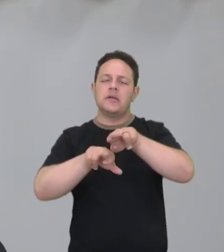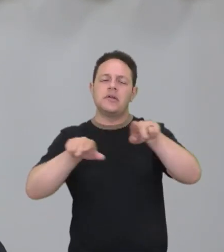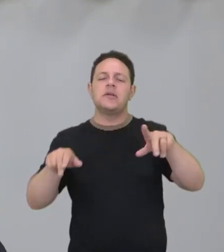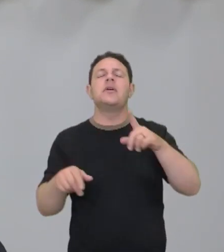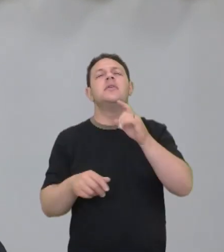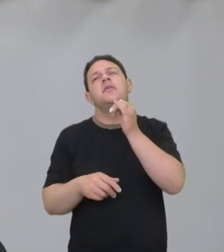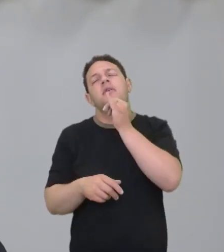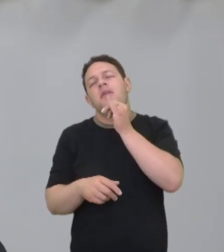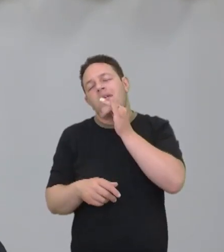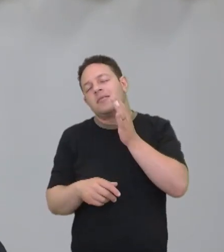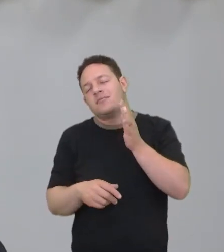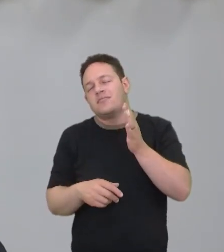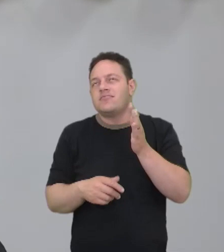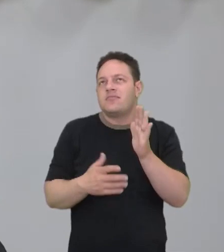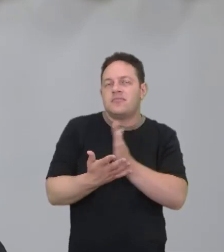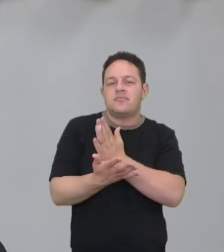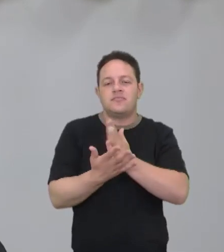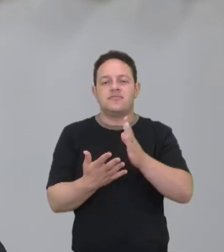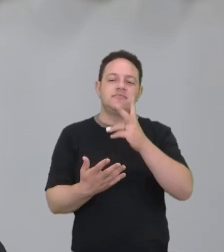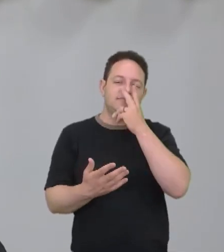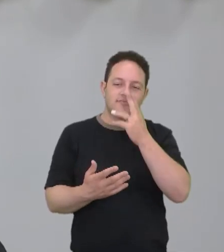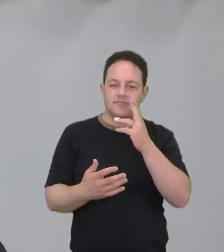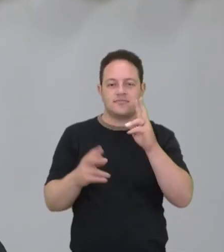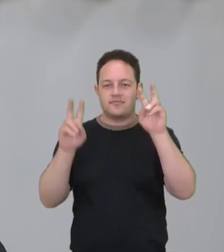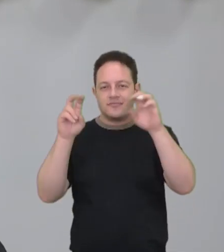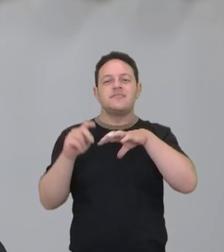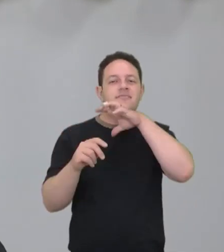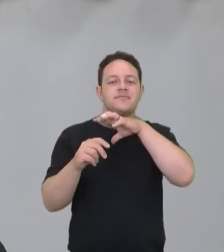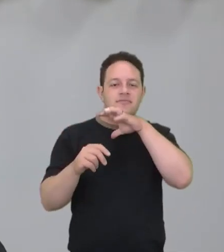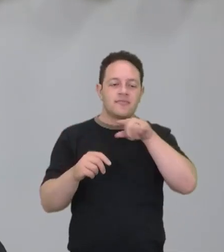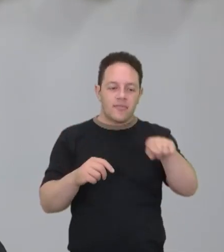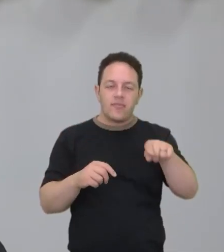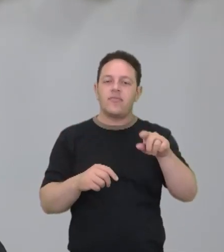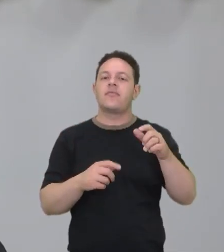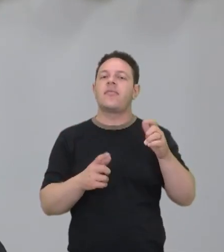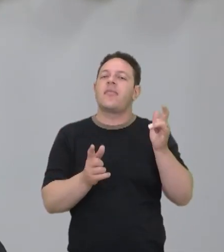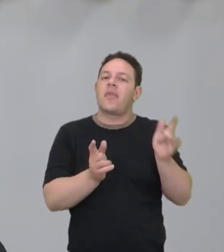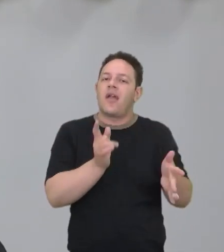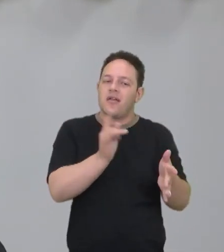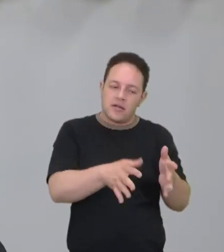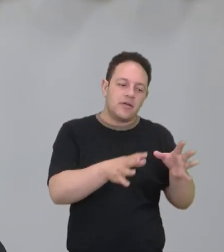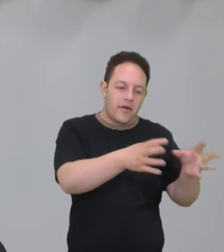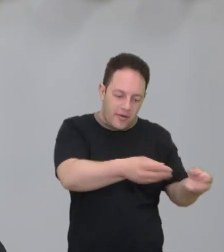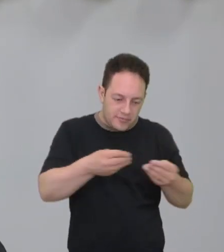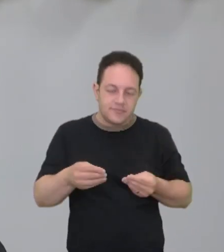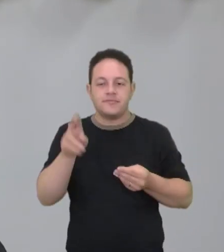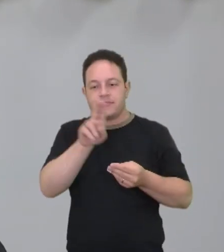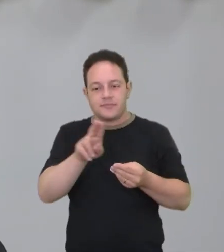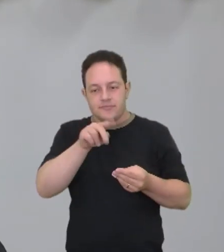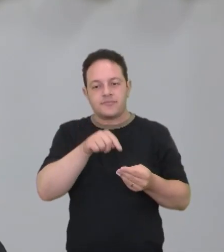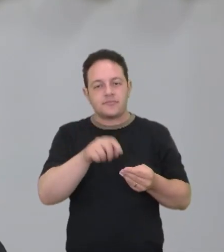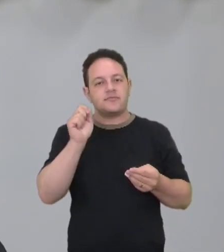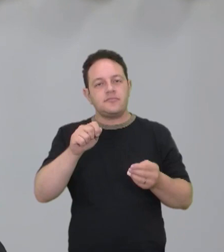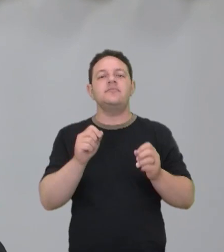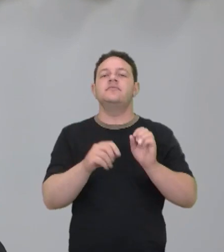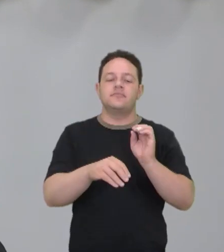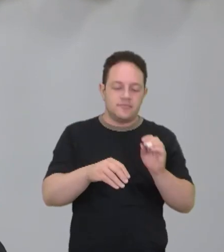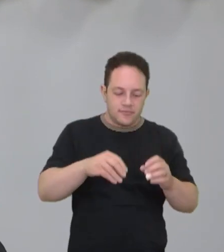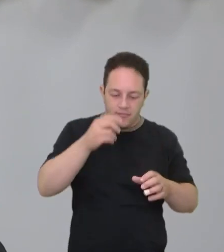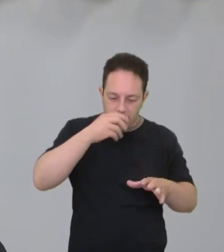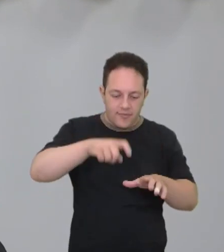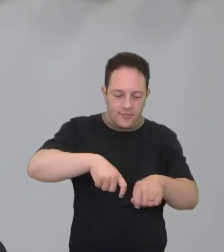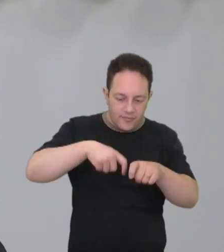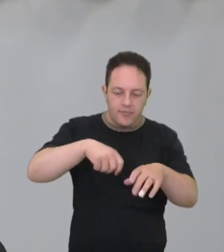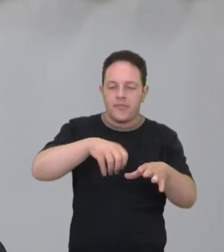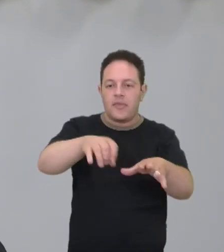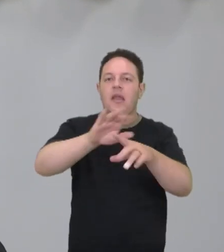algumas carapaças, né, de determinados animais, também como um agente aí de descontaminação,